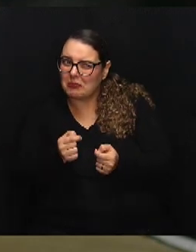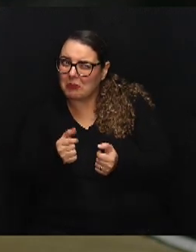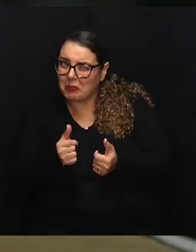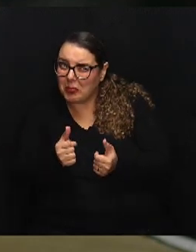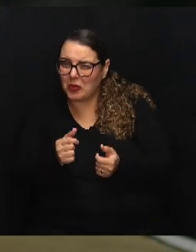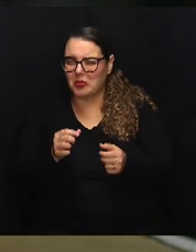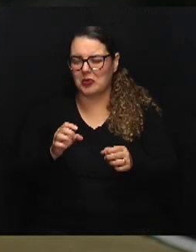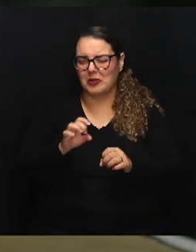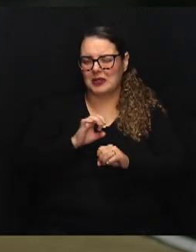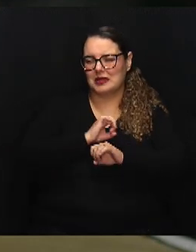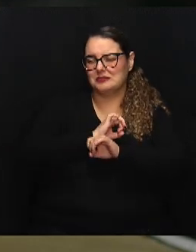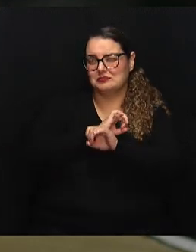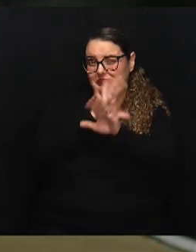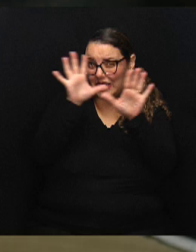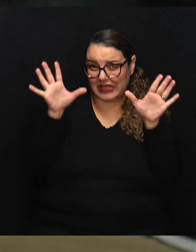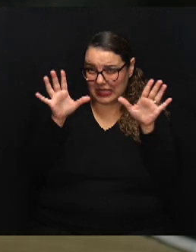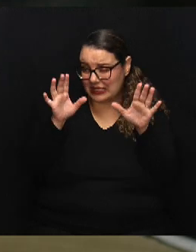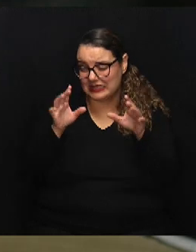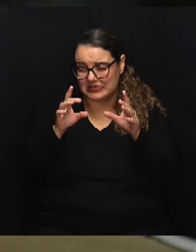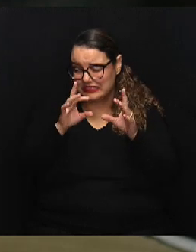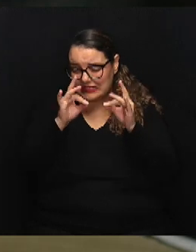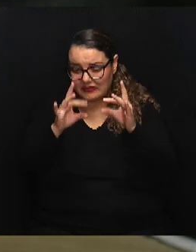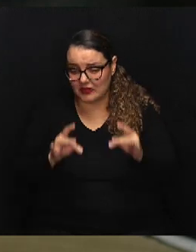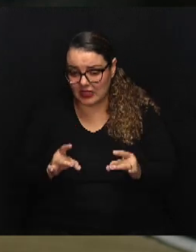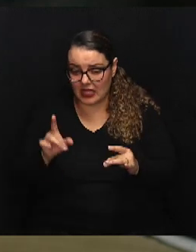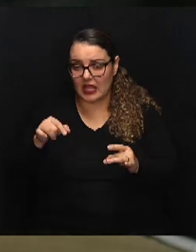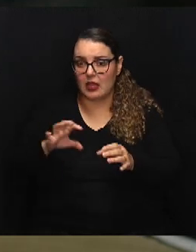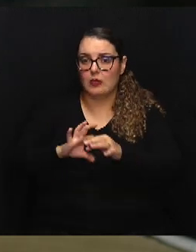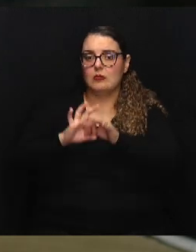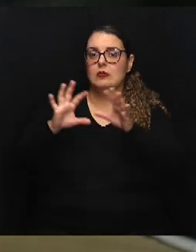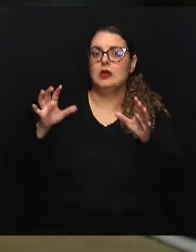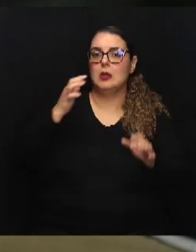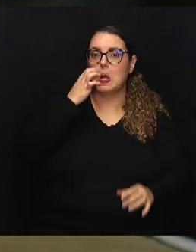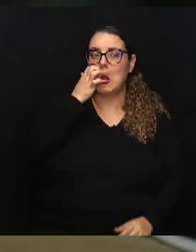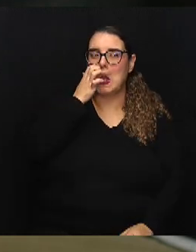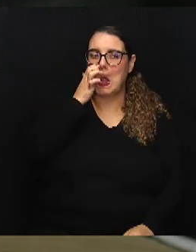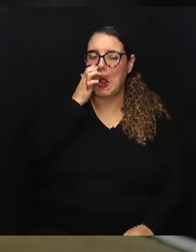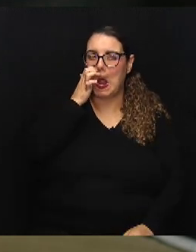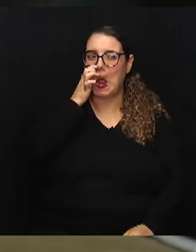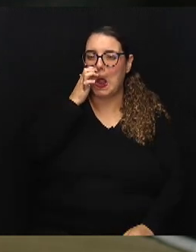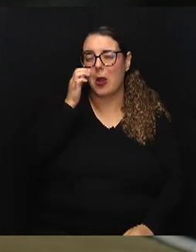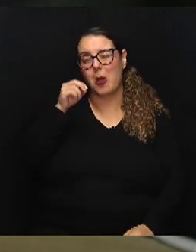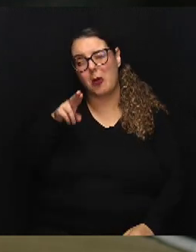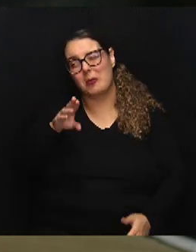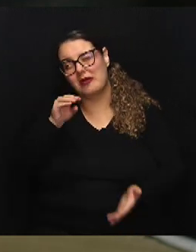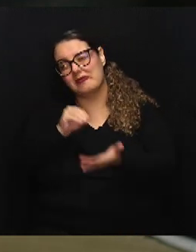liberdade emocional, ou isso é uma insegurança disfarçada?